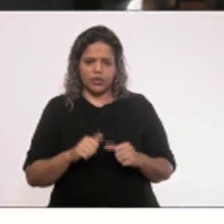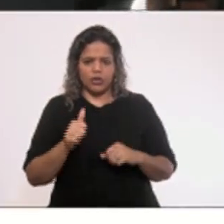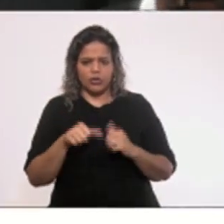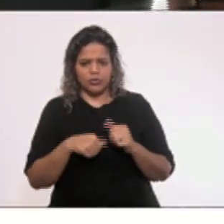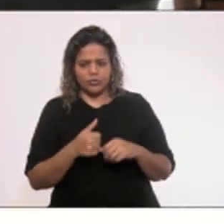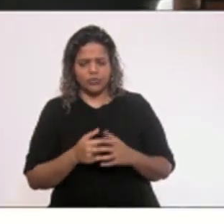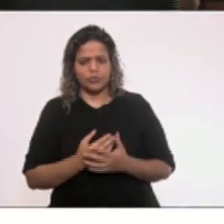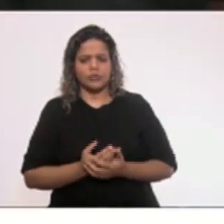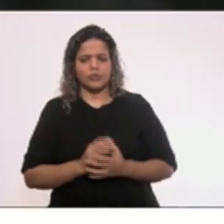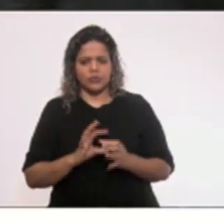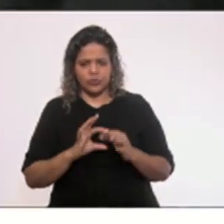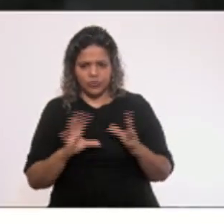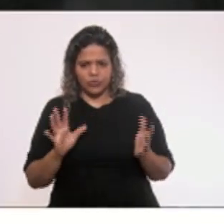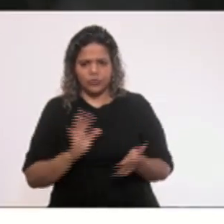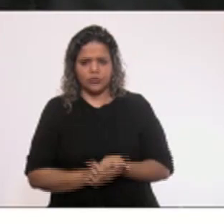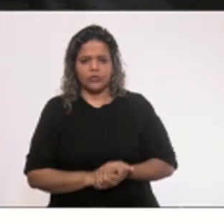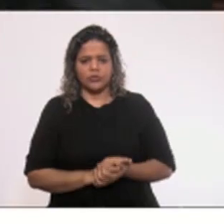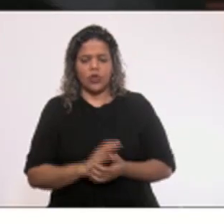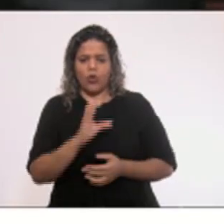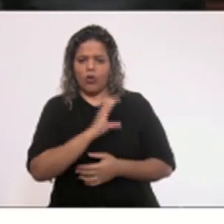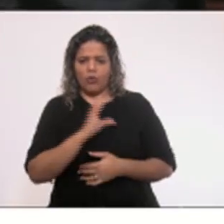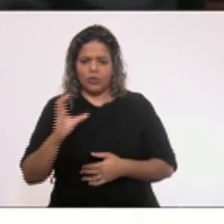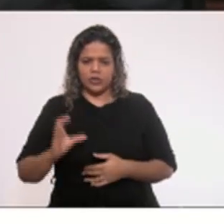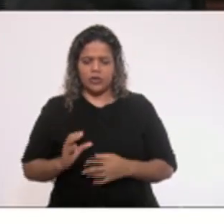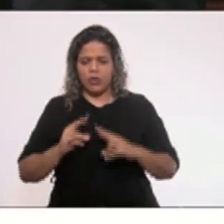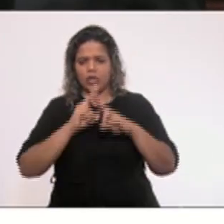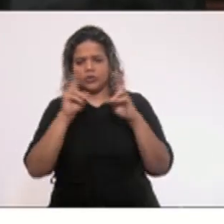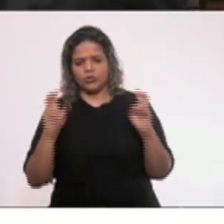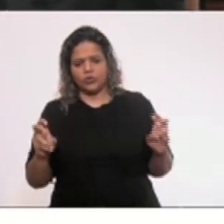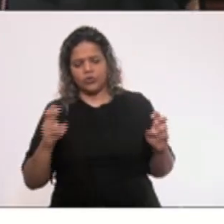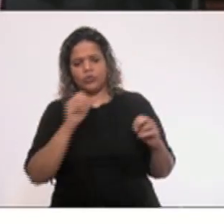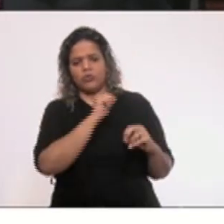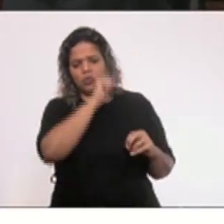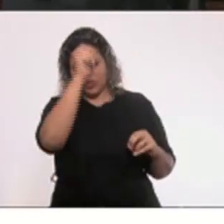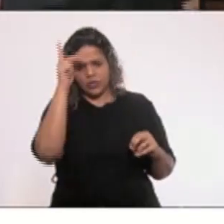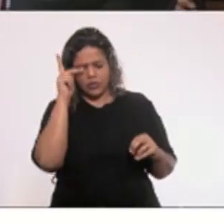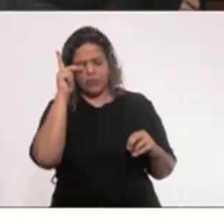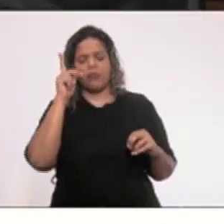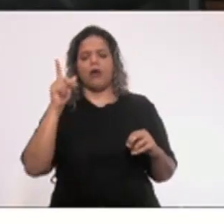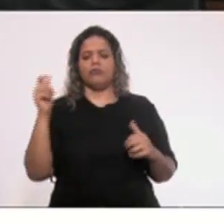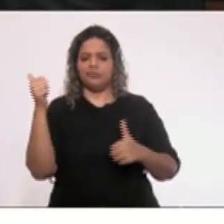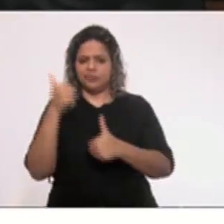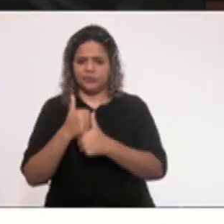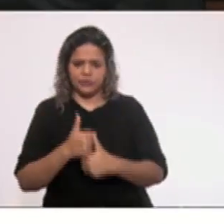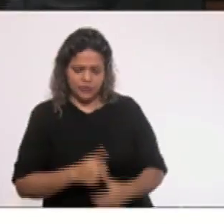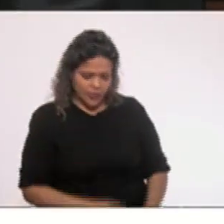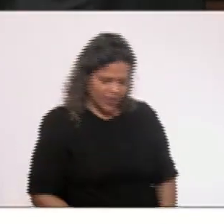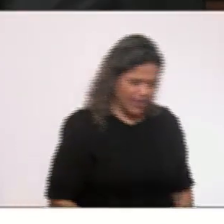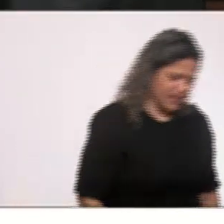projeto autorizativo. Autorizativo. Pela Comissão de Assuntos segundo. Municipais e Desenvolvimento Regional, deputado Carlos Macedo.